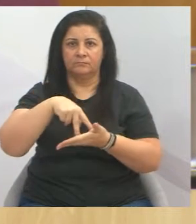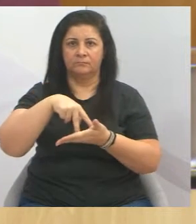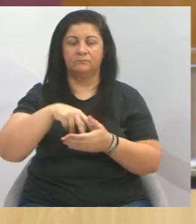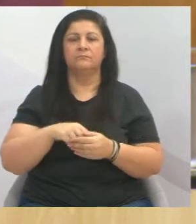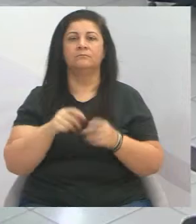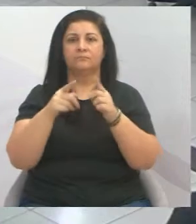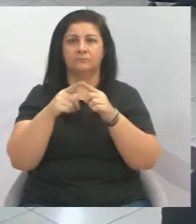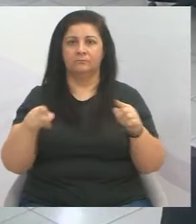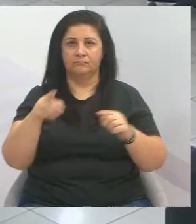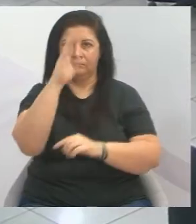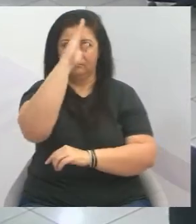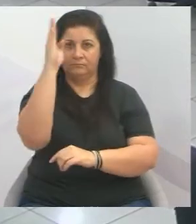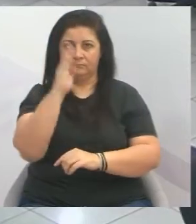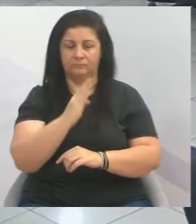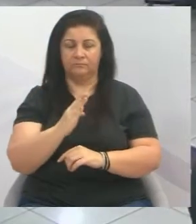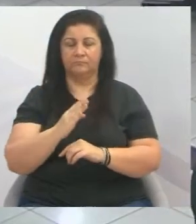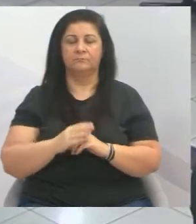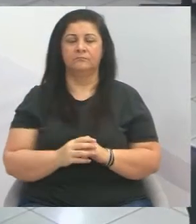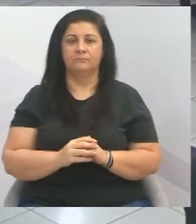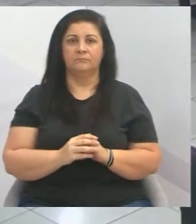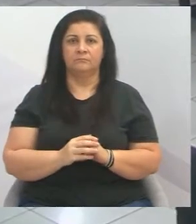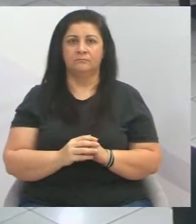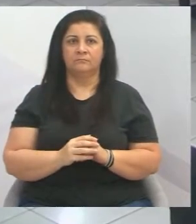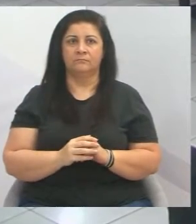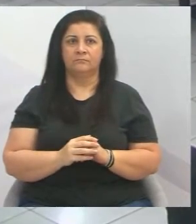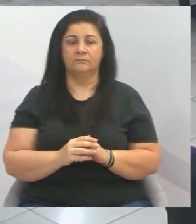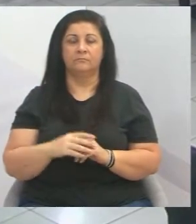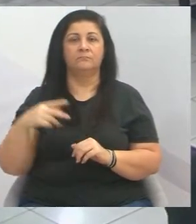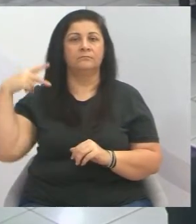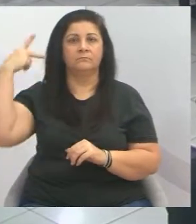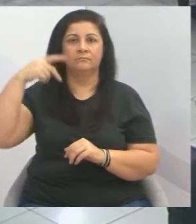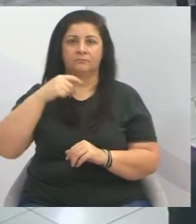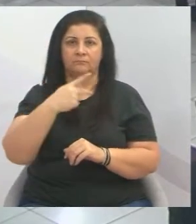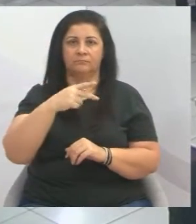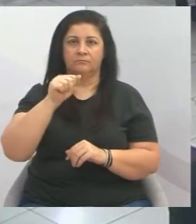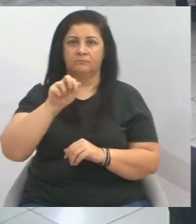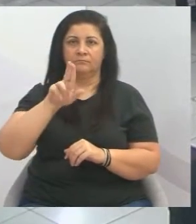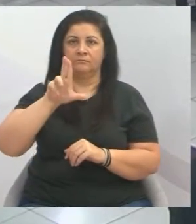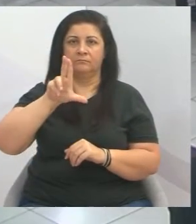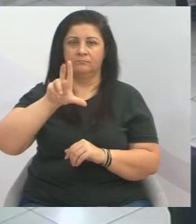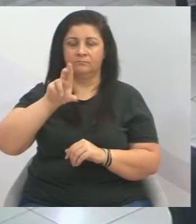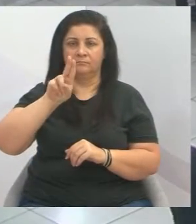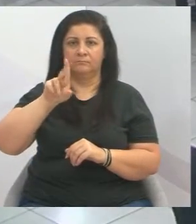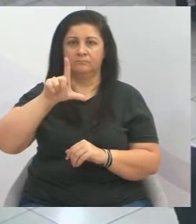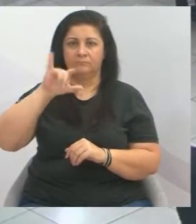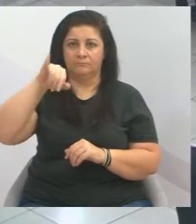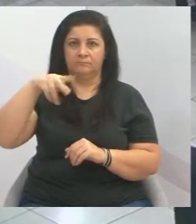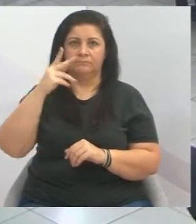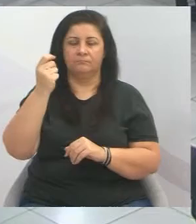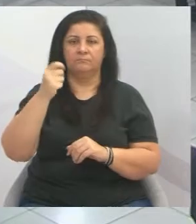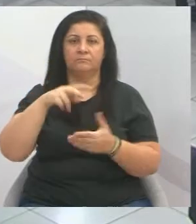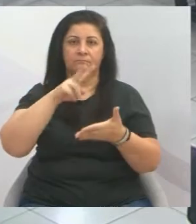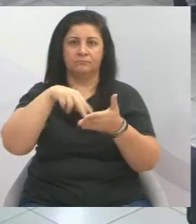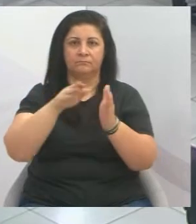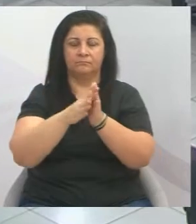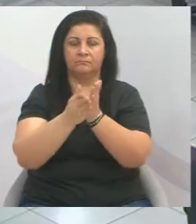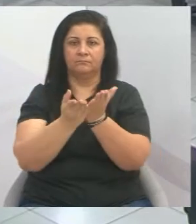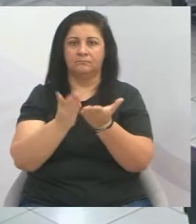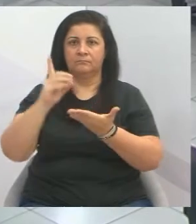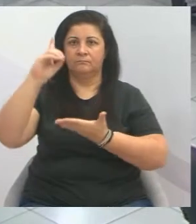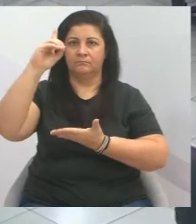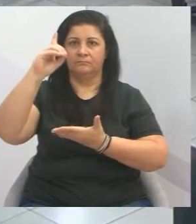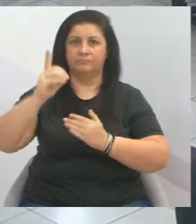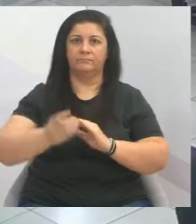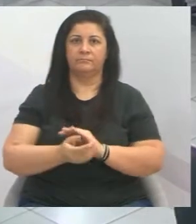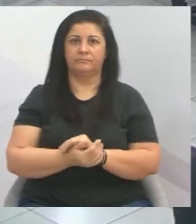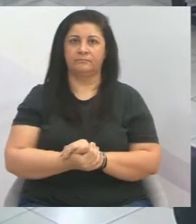execução do Hino Nacional Brasileiro e peça o vereador Paulinho do esporte que Após a execução do Hino proceda a leitura